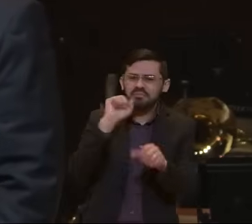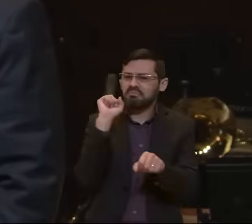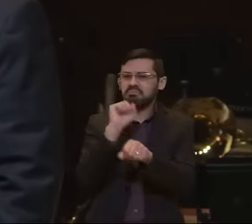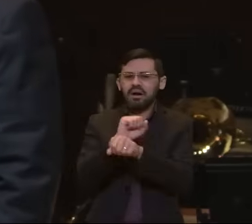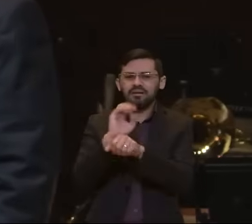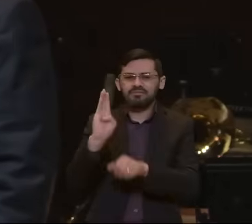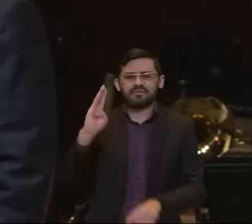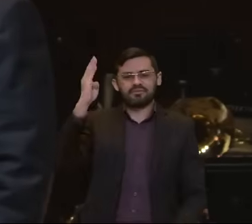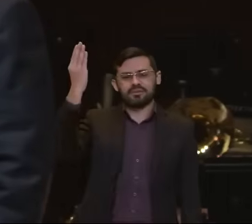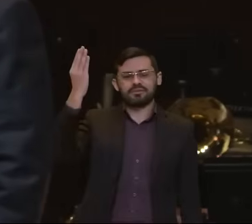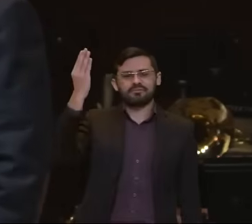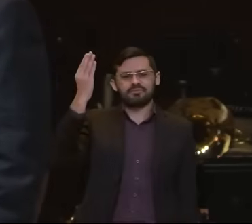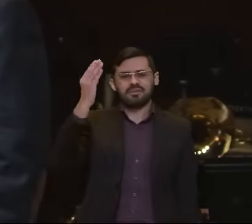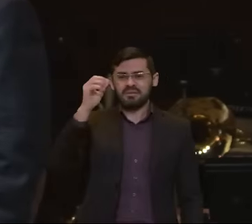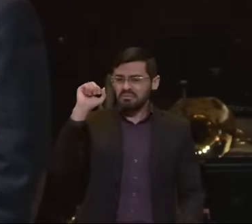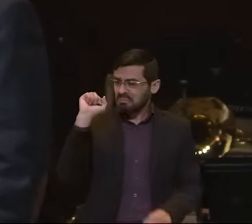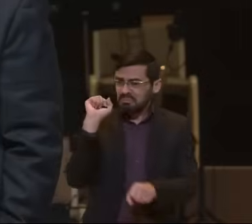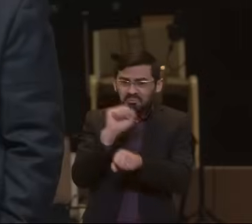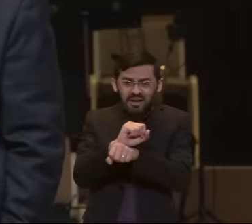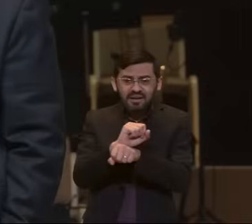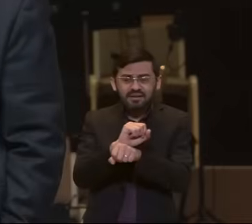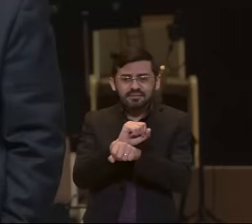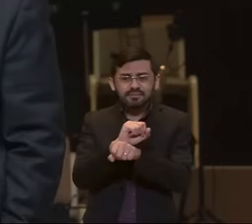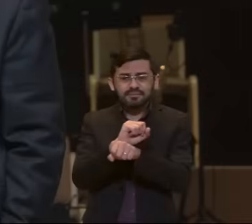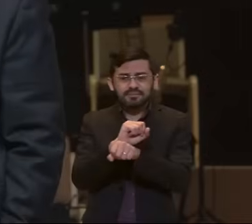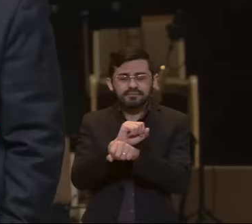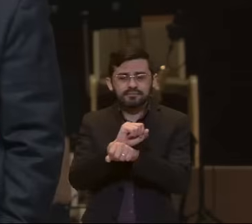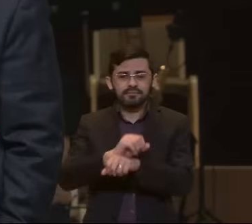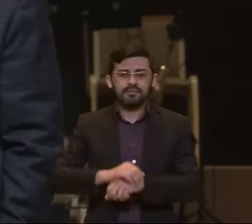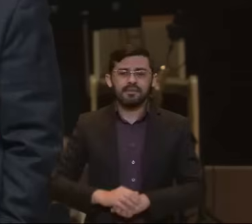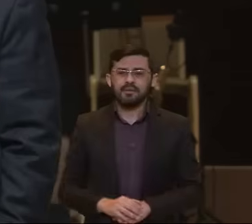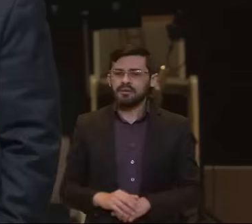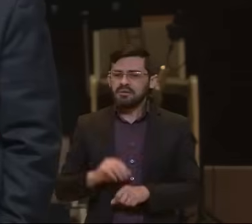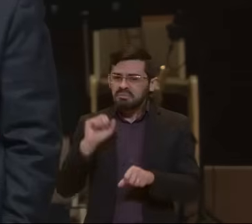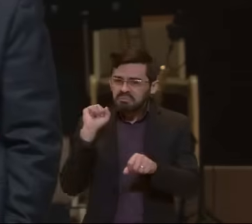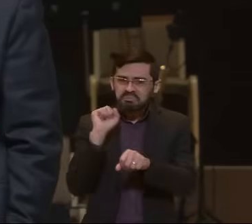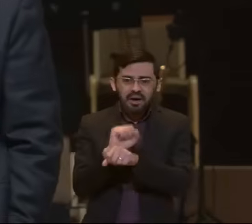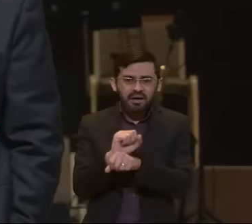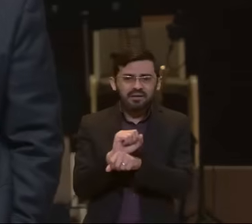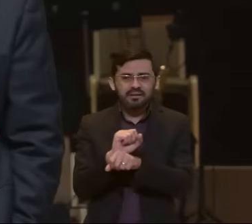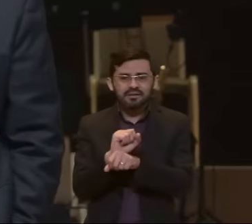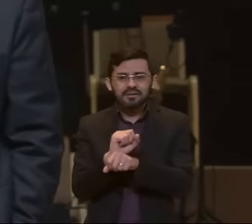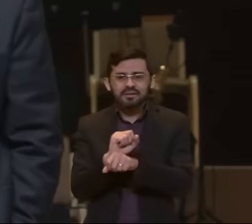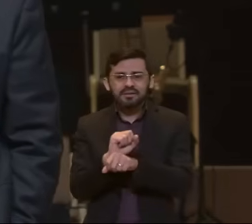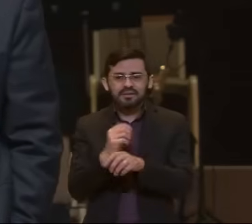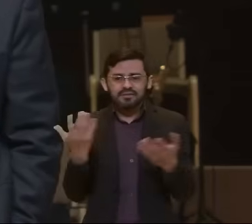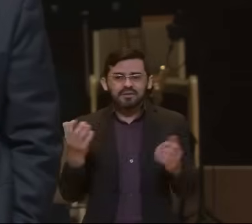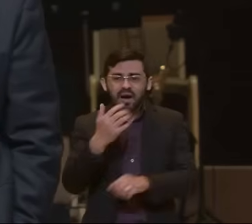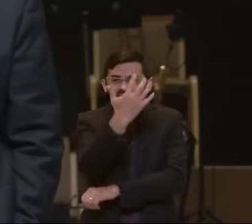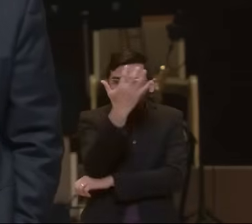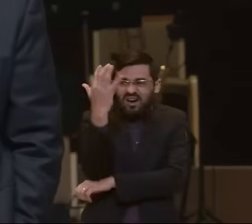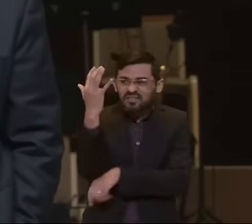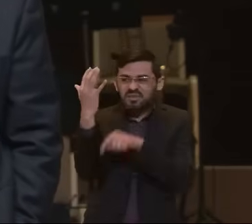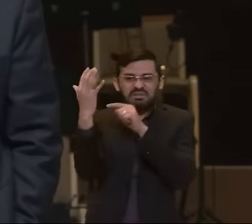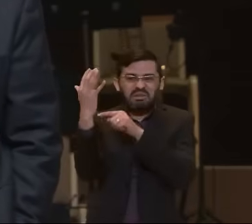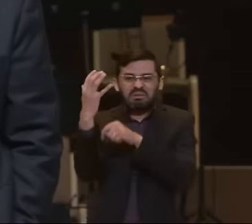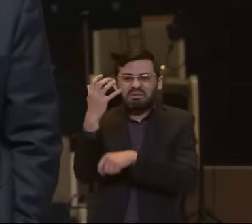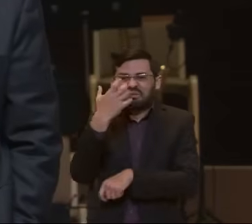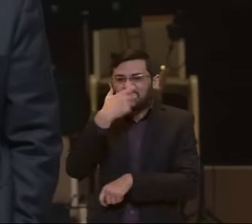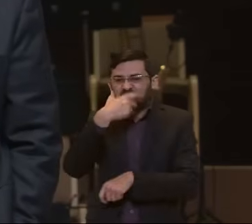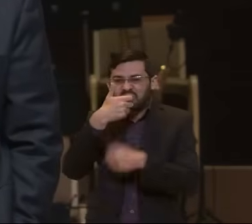falando? Para de ser lobo. Para de ser a árvore que dá um mau